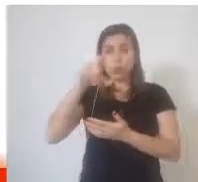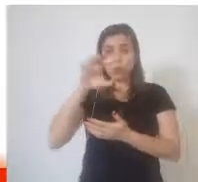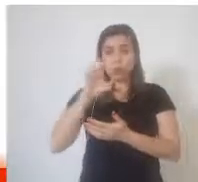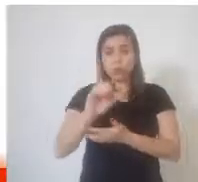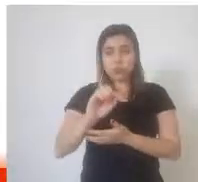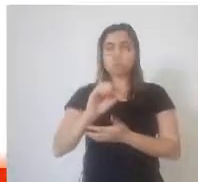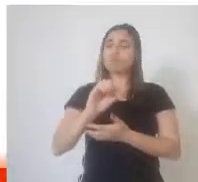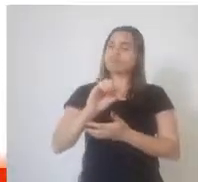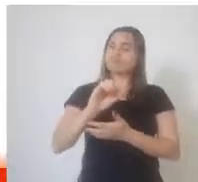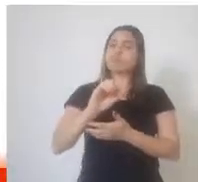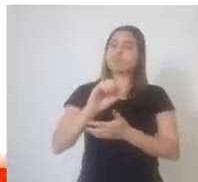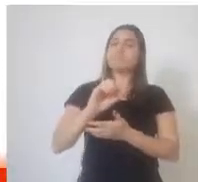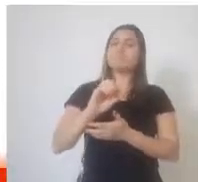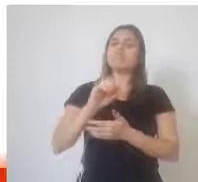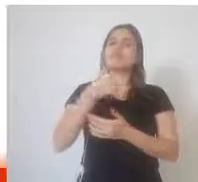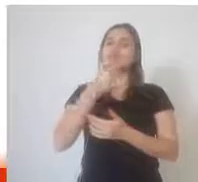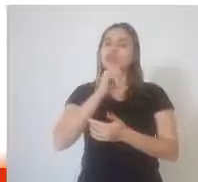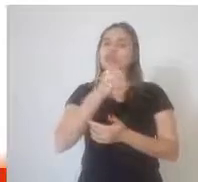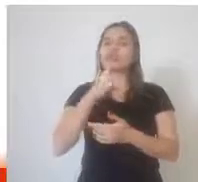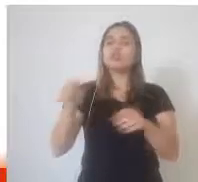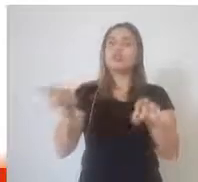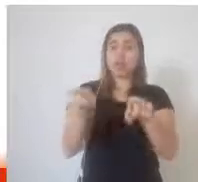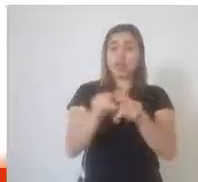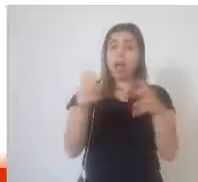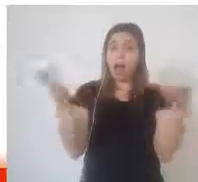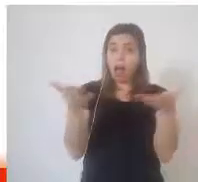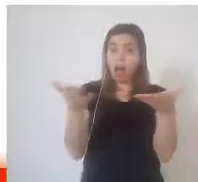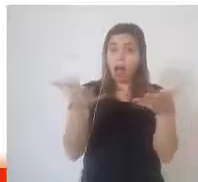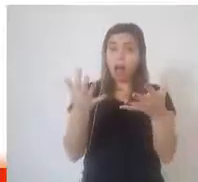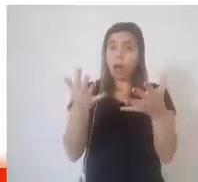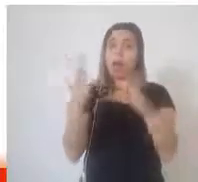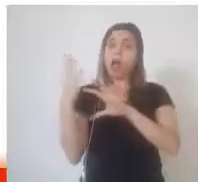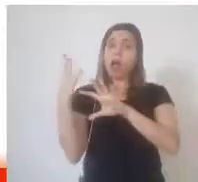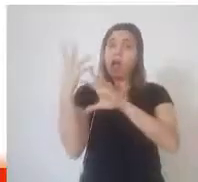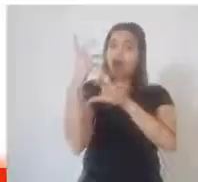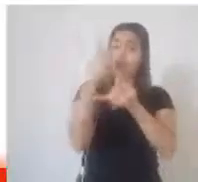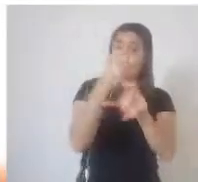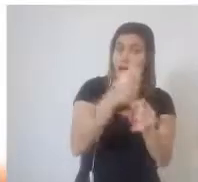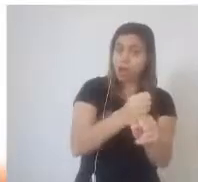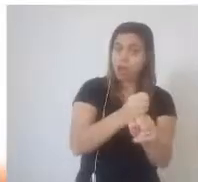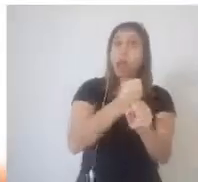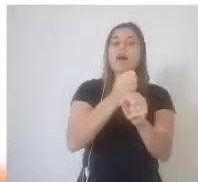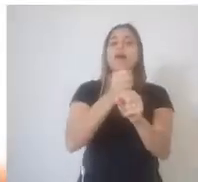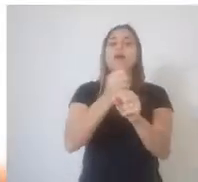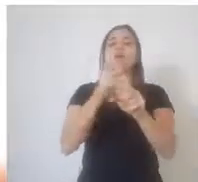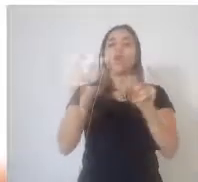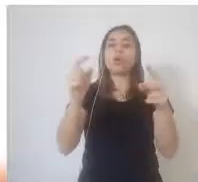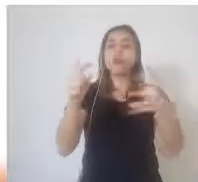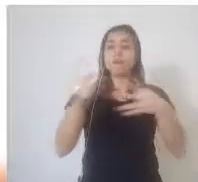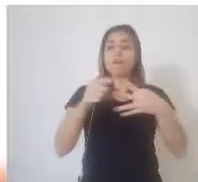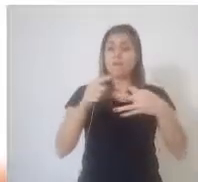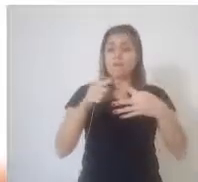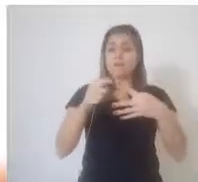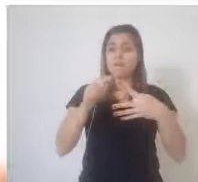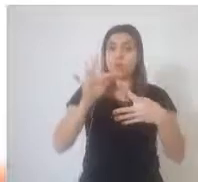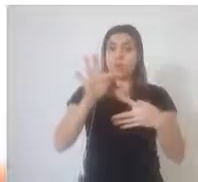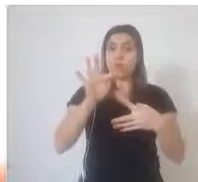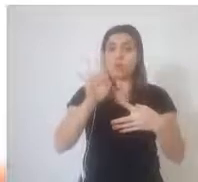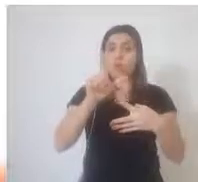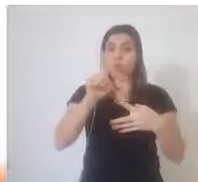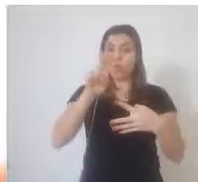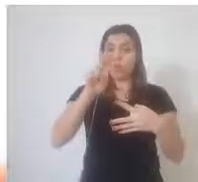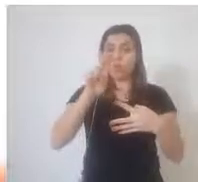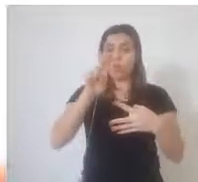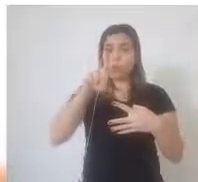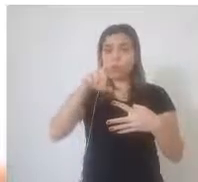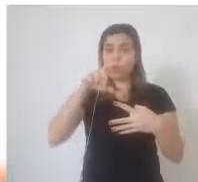ecossistemas. E hoje, né, nessa aula, a gente vai aprender então, vai revisar o fluxo de energia